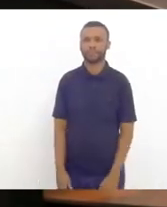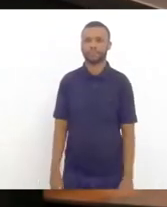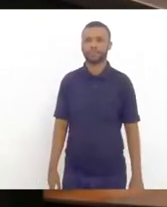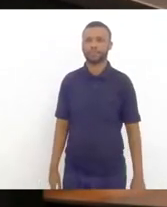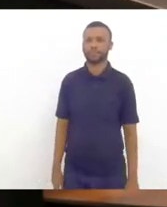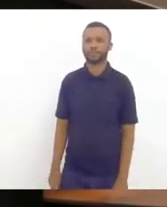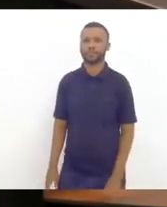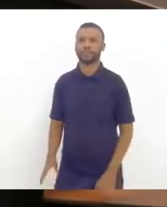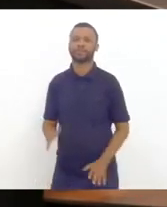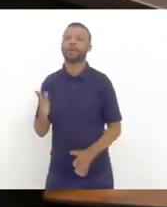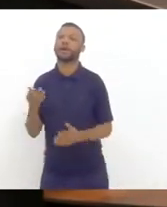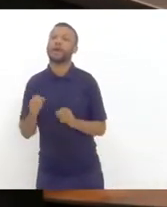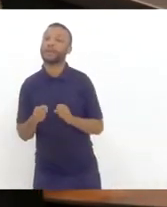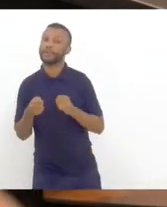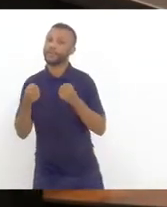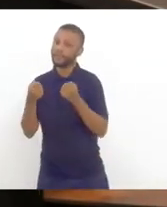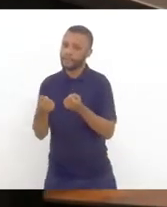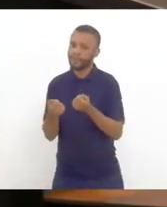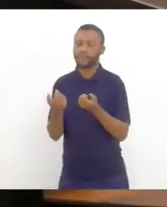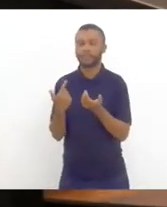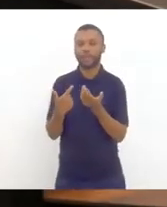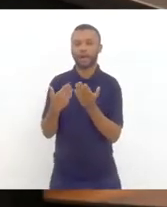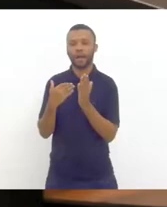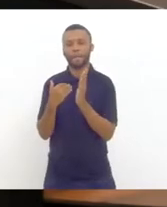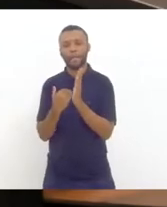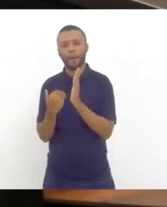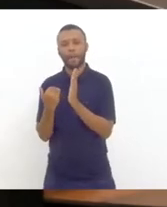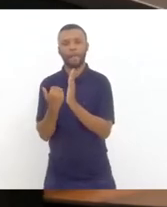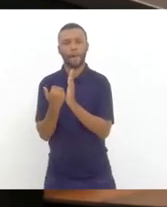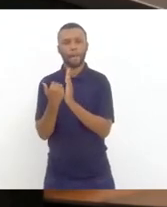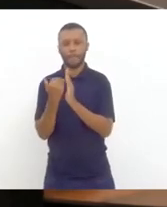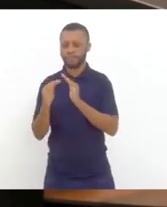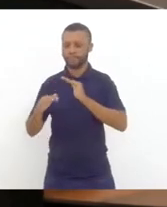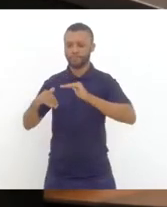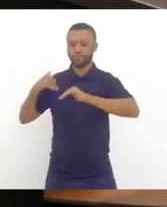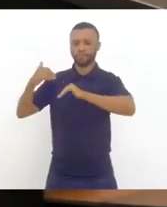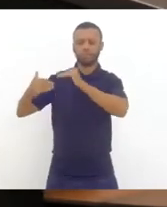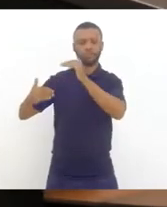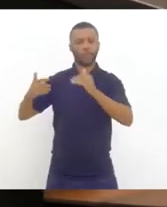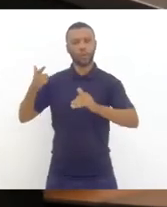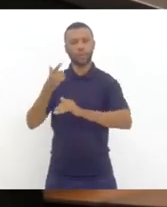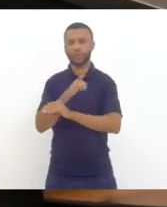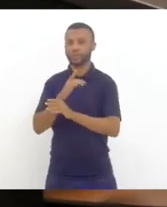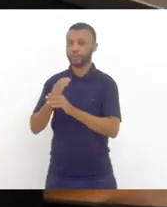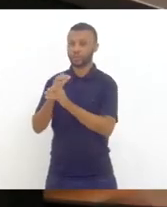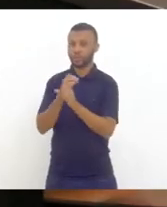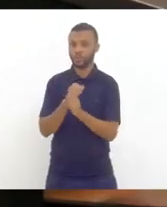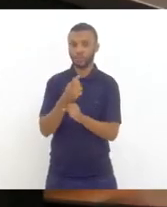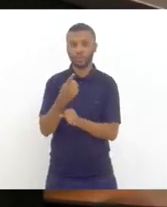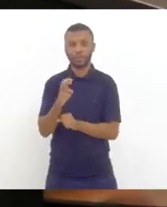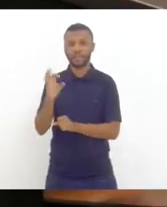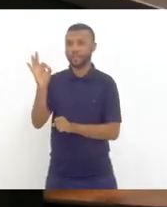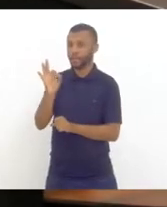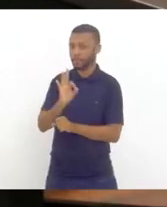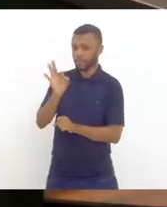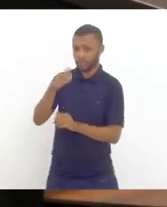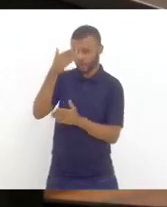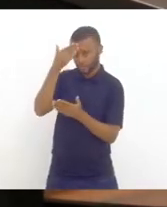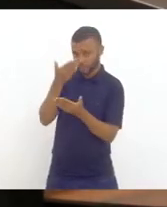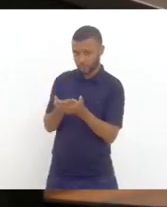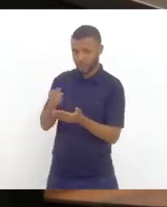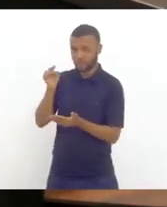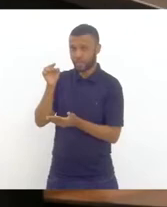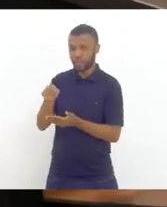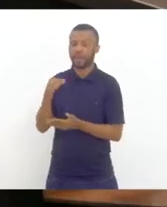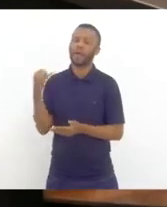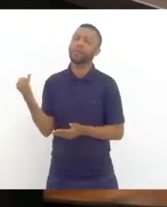Aqui tem a defesa da progressividade, tá? Para que a gente possa chegar em 15%. Eu acho que aqui, deputado Buspal, é muito